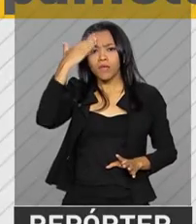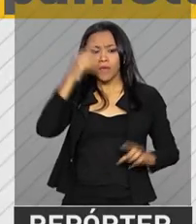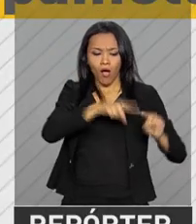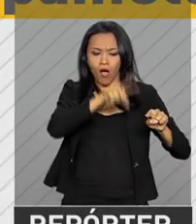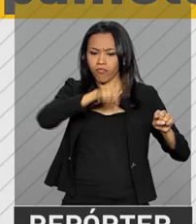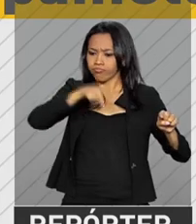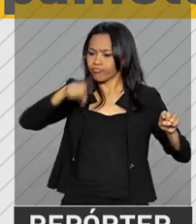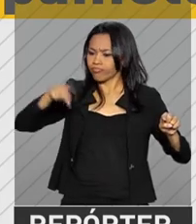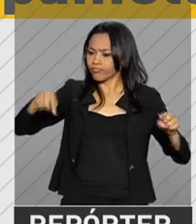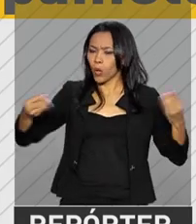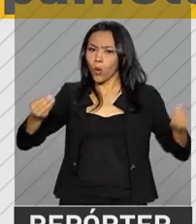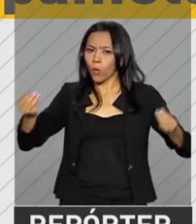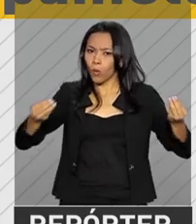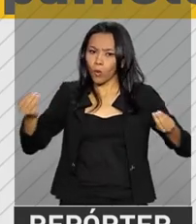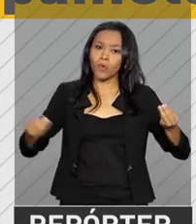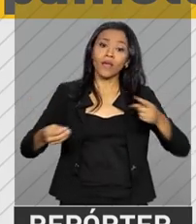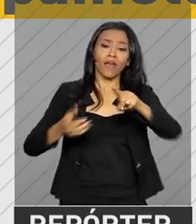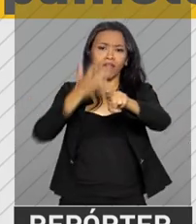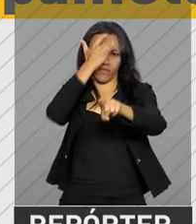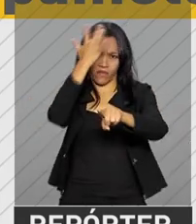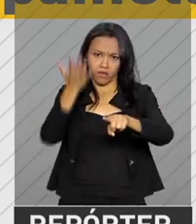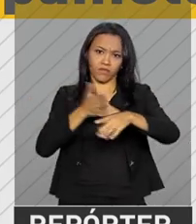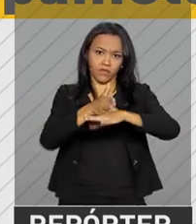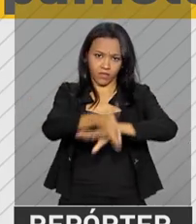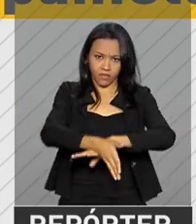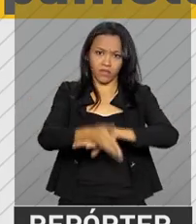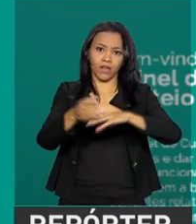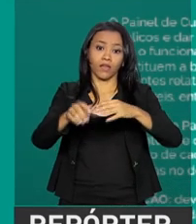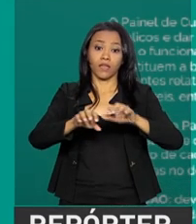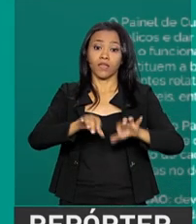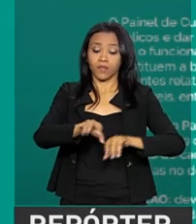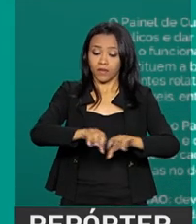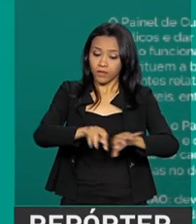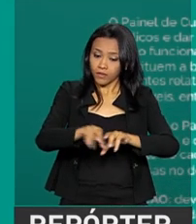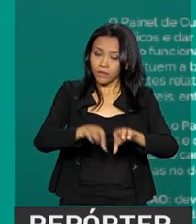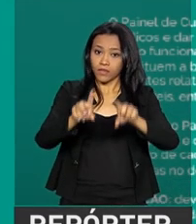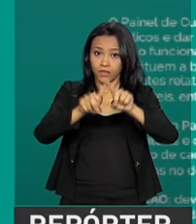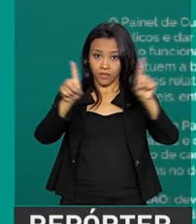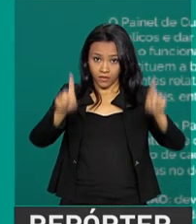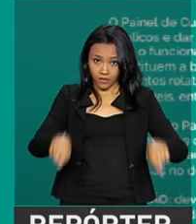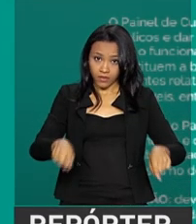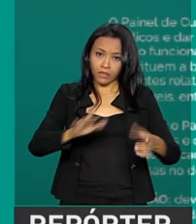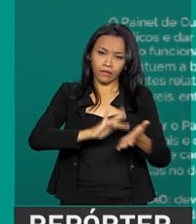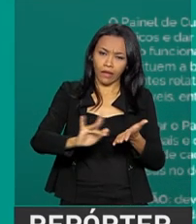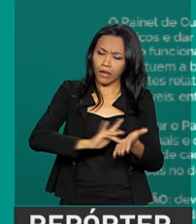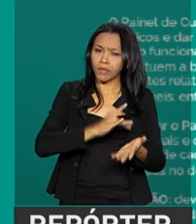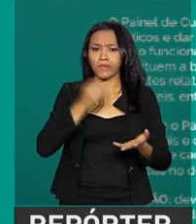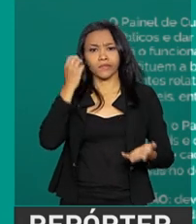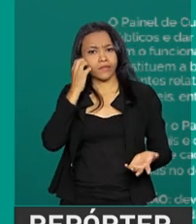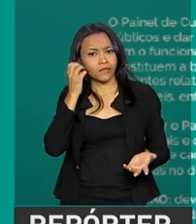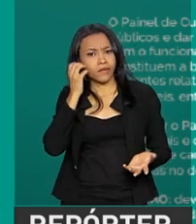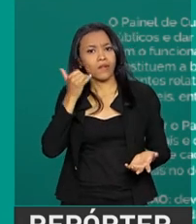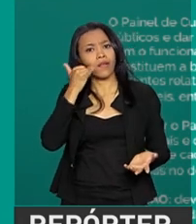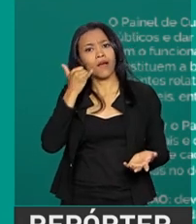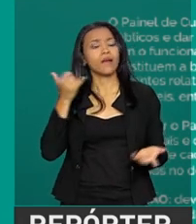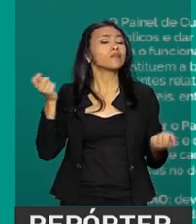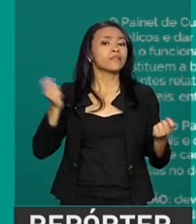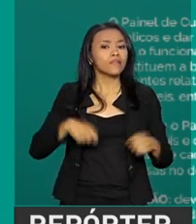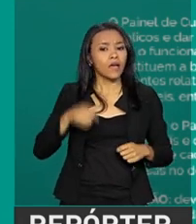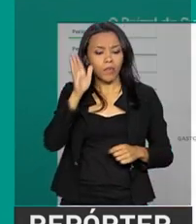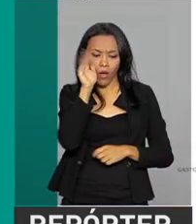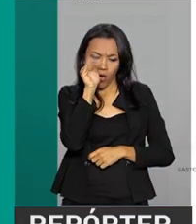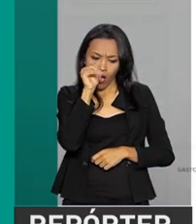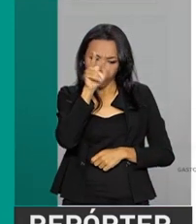painel intuitivo e fácil de navegar basta acessar o site pelo computador tablet ou celular e começar a análise de